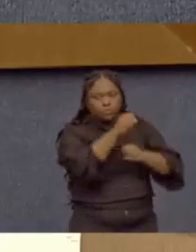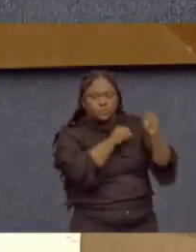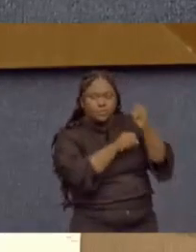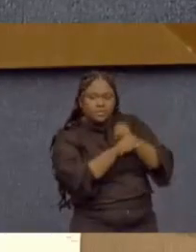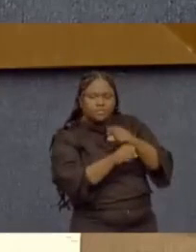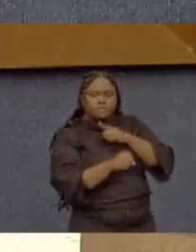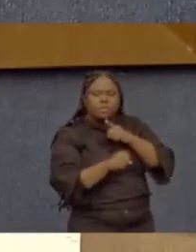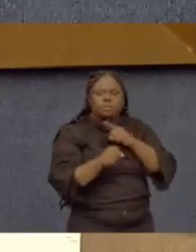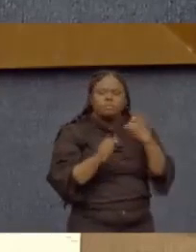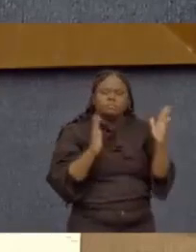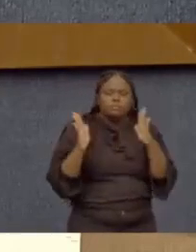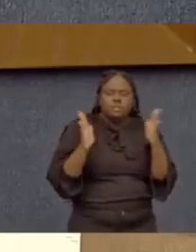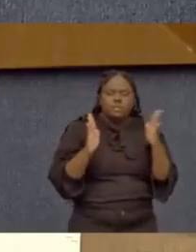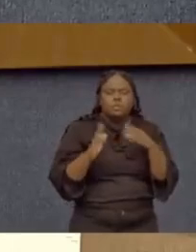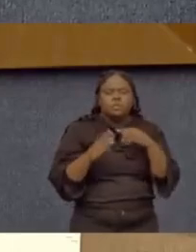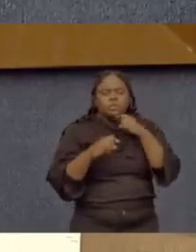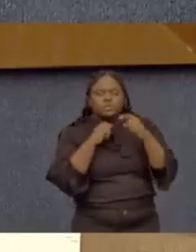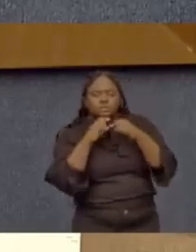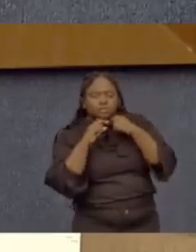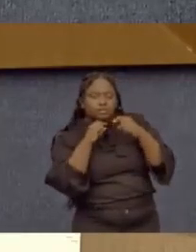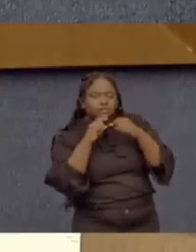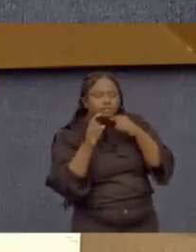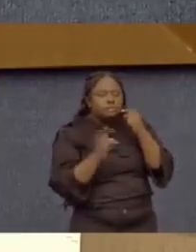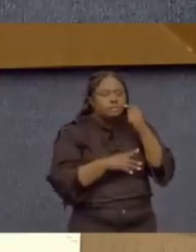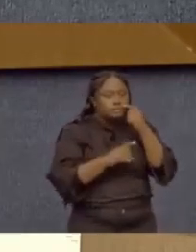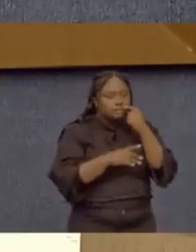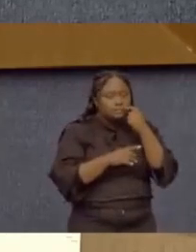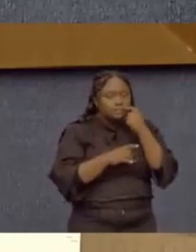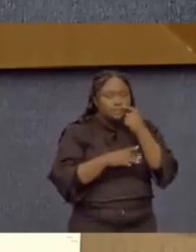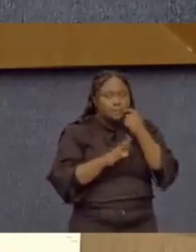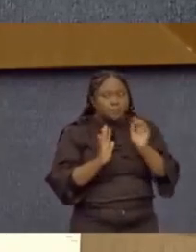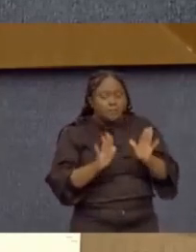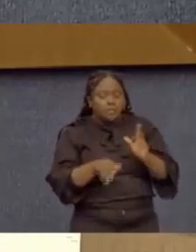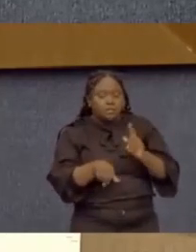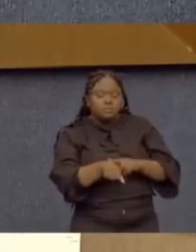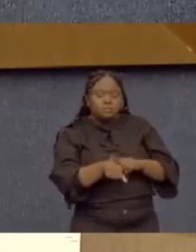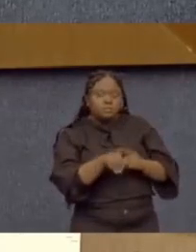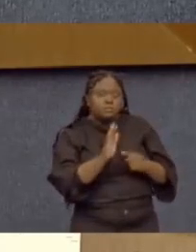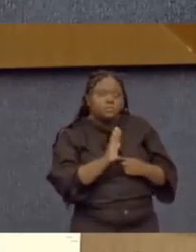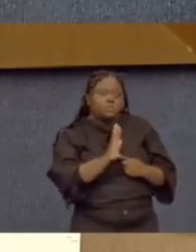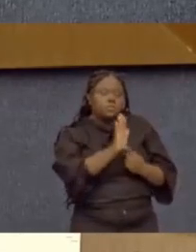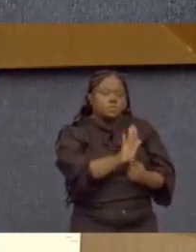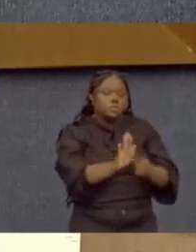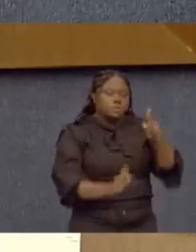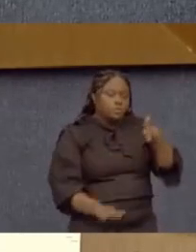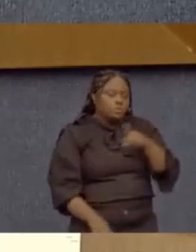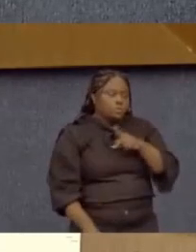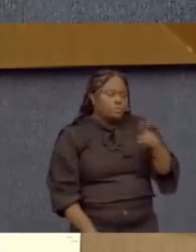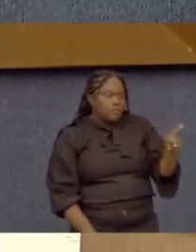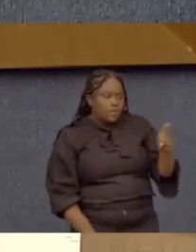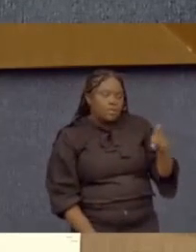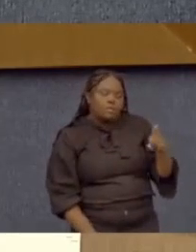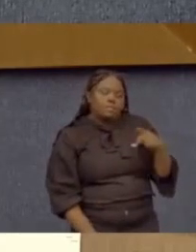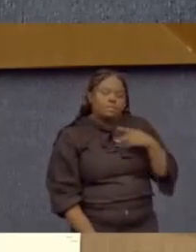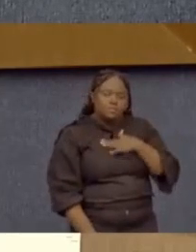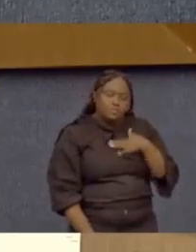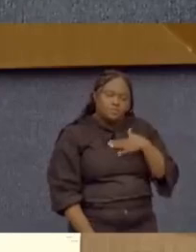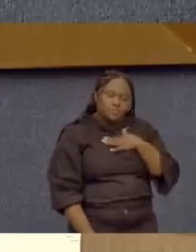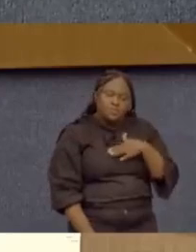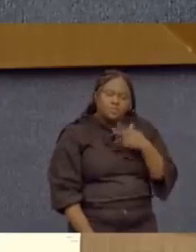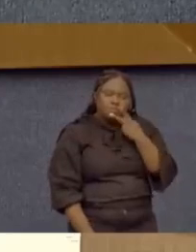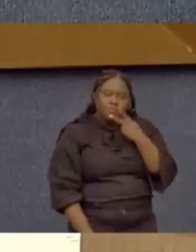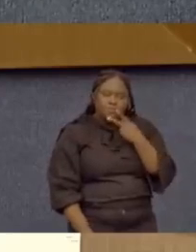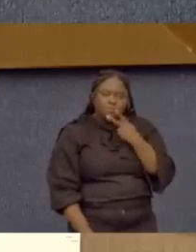de tensão, muitos momentos de incerteza. Mas o tempo vivenciou aquilo que o padre Rômulo gosta muito de falar,